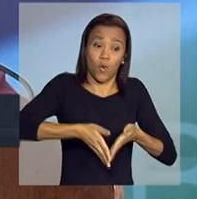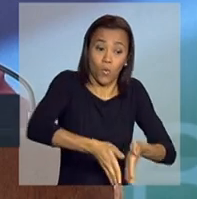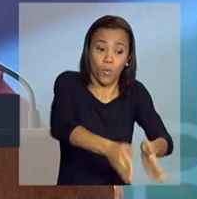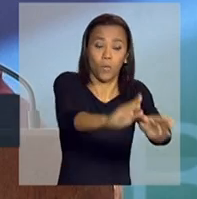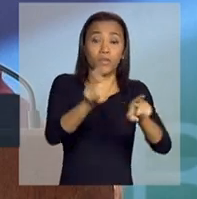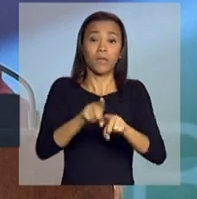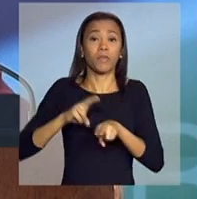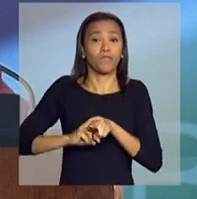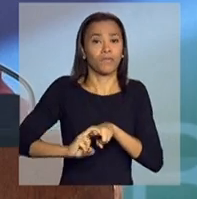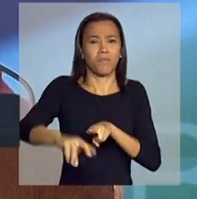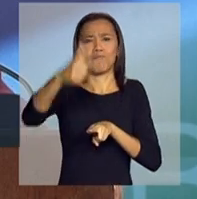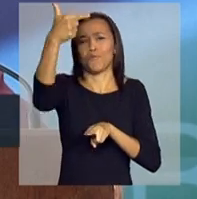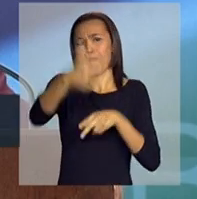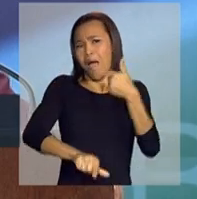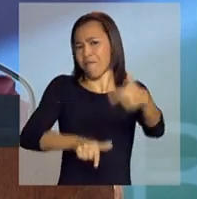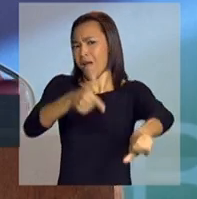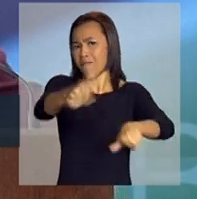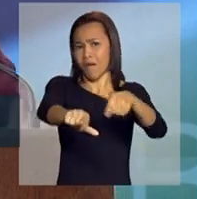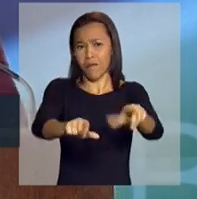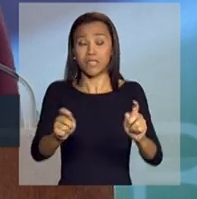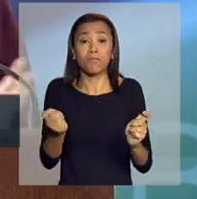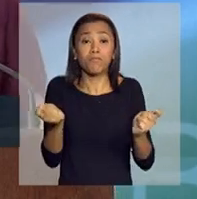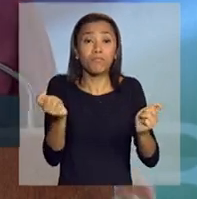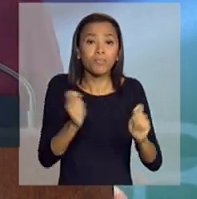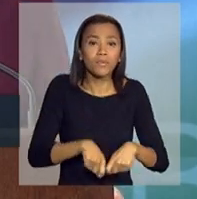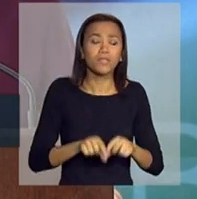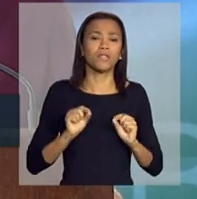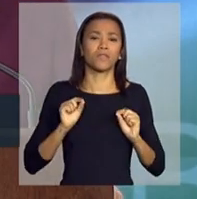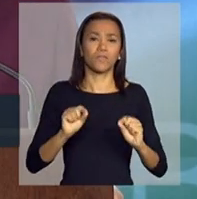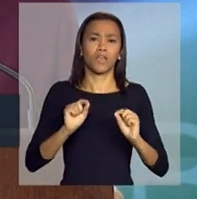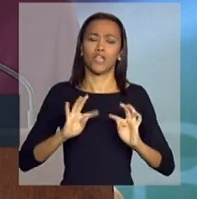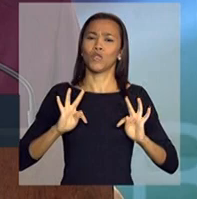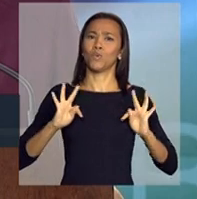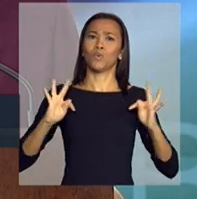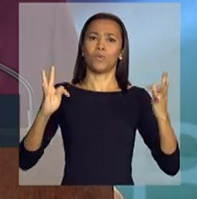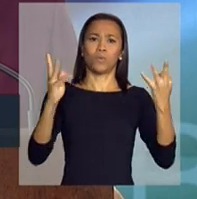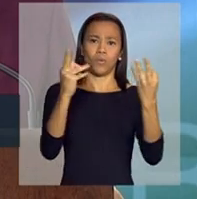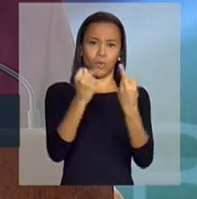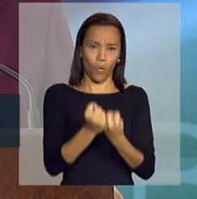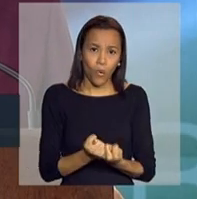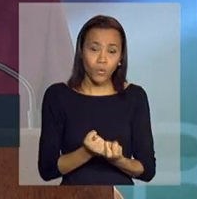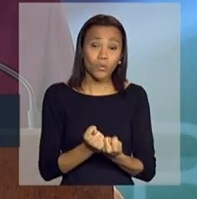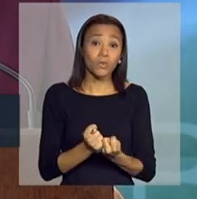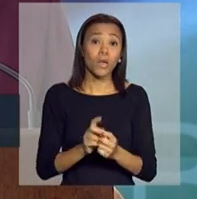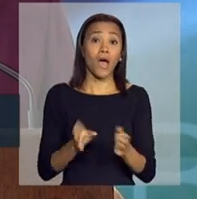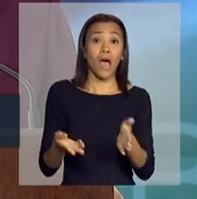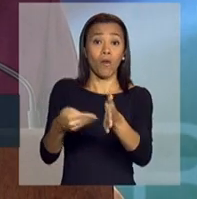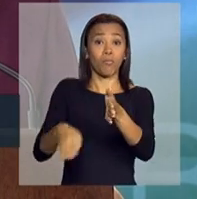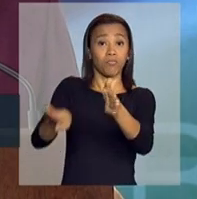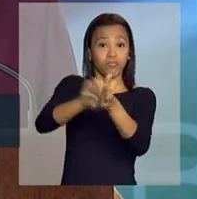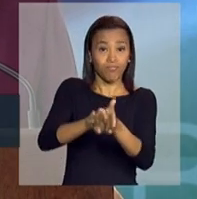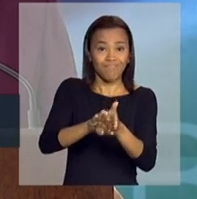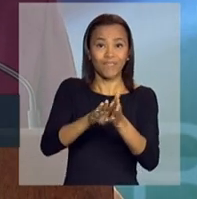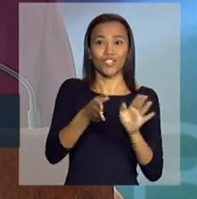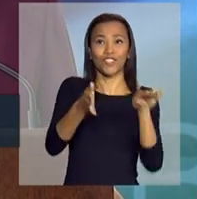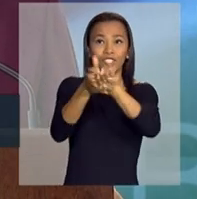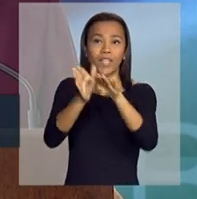ampla, que ligue toda essa estrutura aos portos do nosso